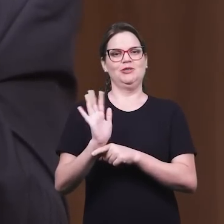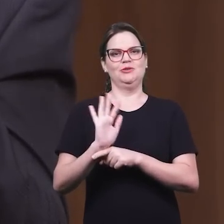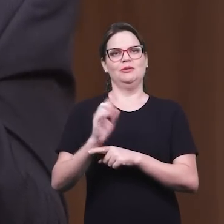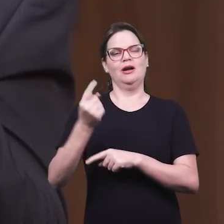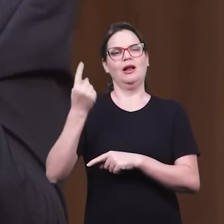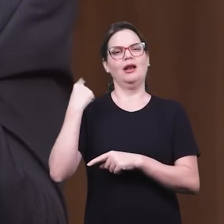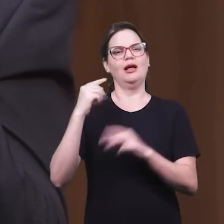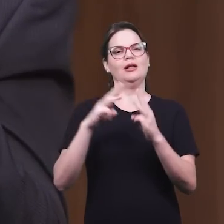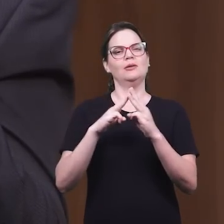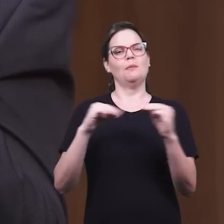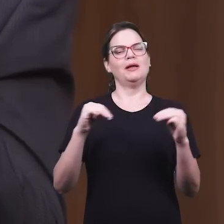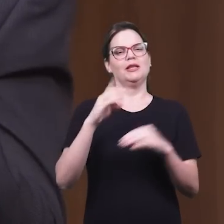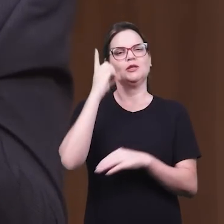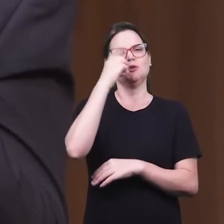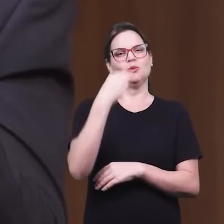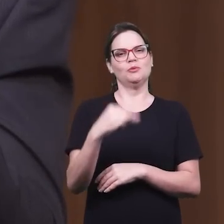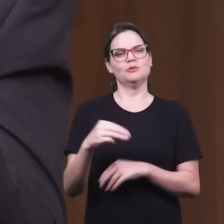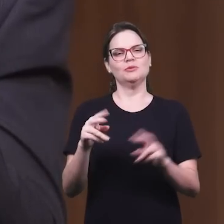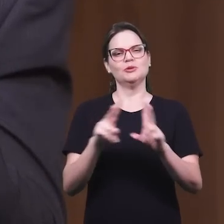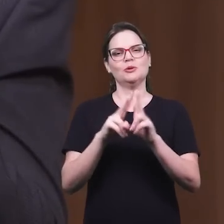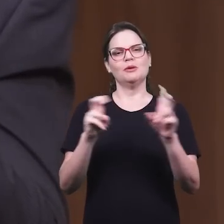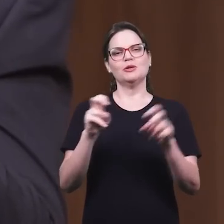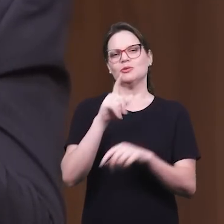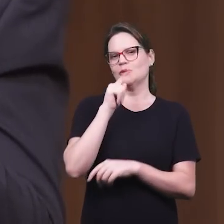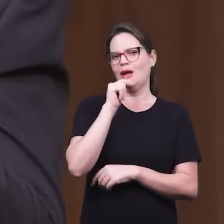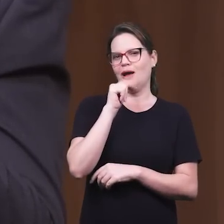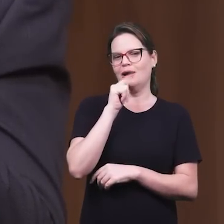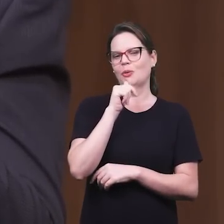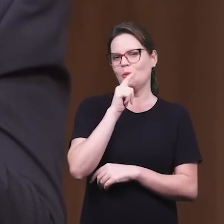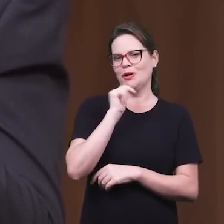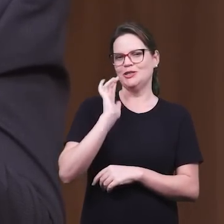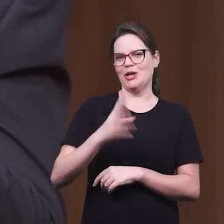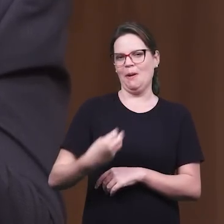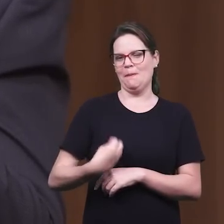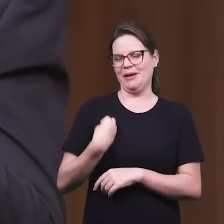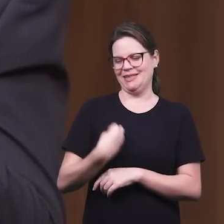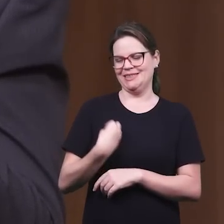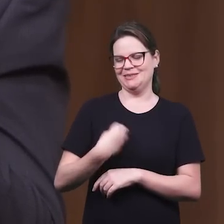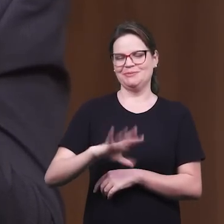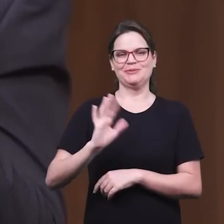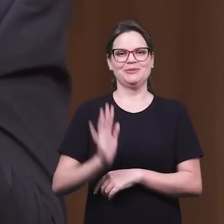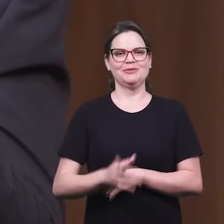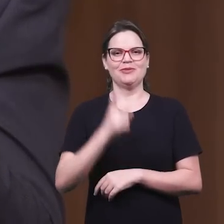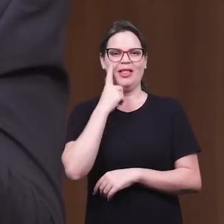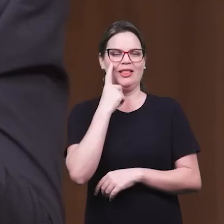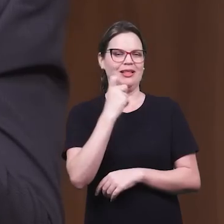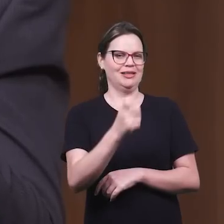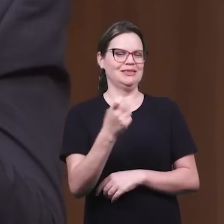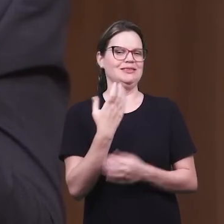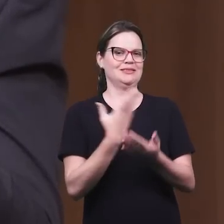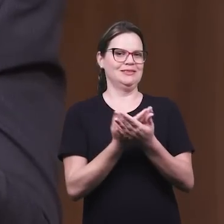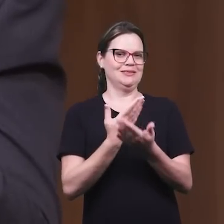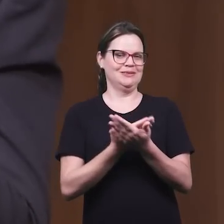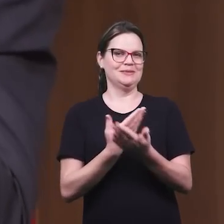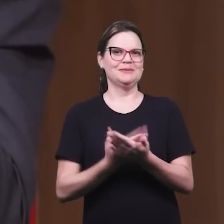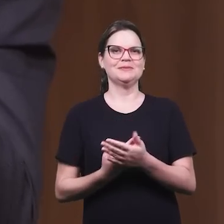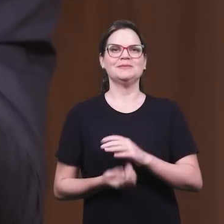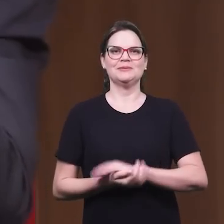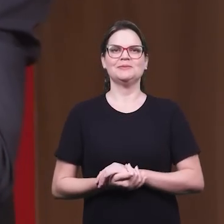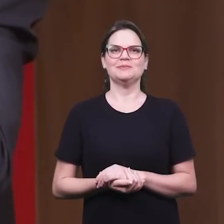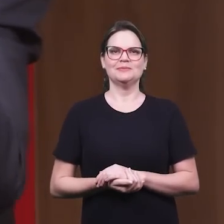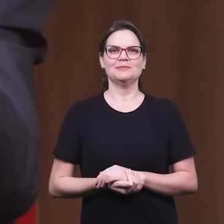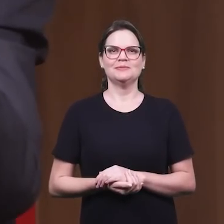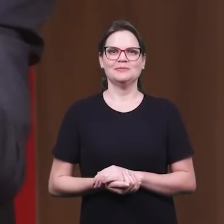Manaim de Domingos Martins sobre a água, né? E foi bem interessante a abordagem ali que foi feita, e